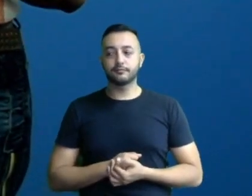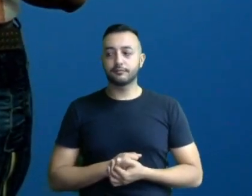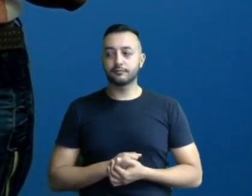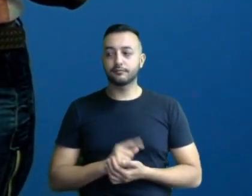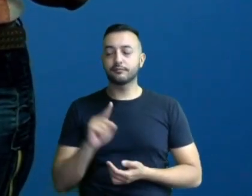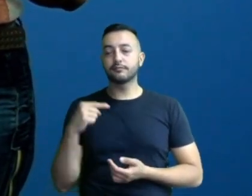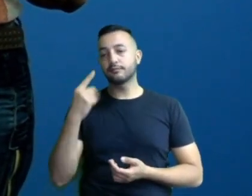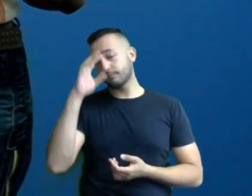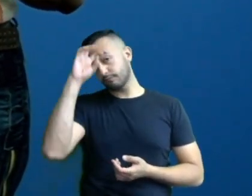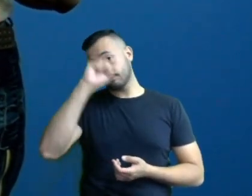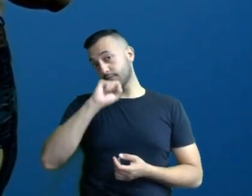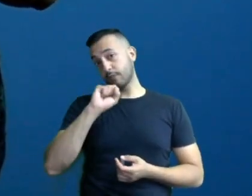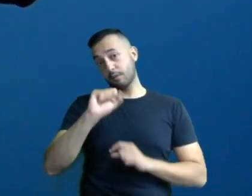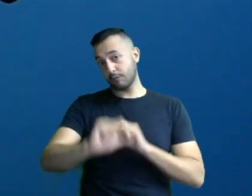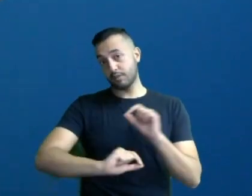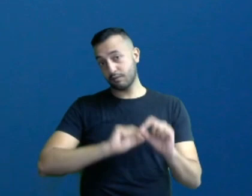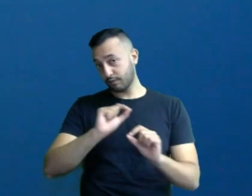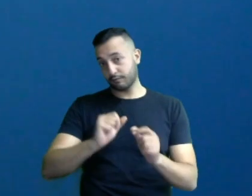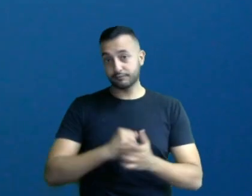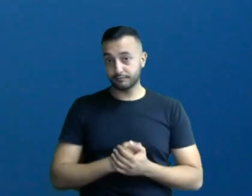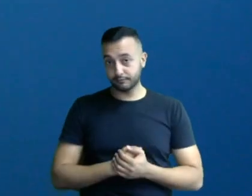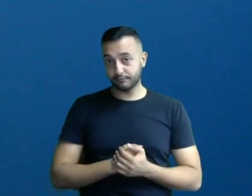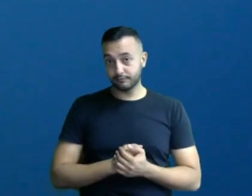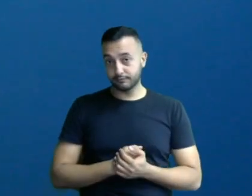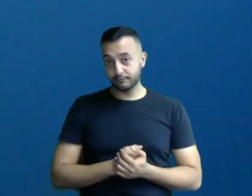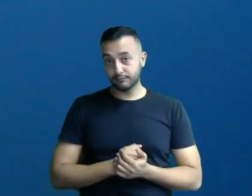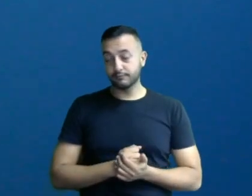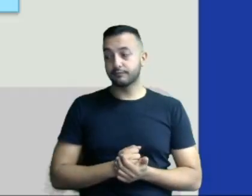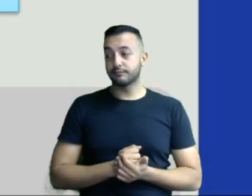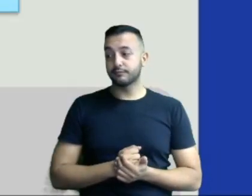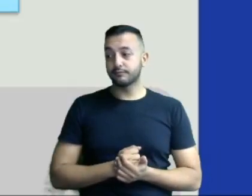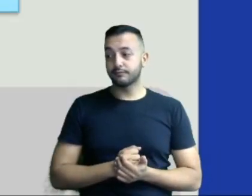O que nós vamos aprender hoje é